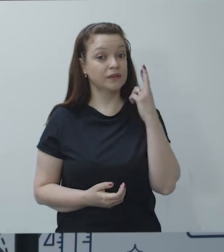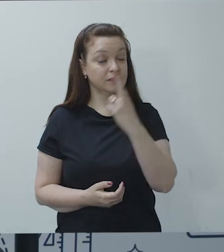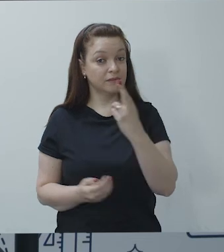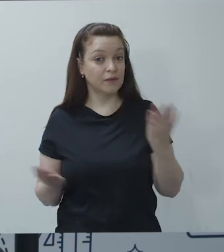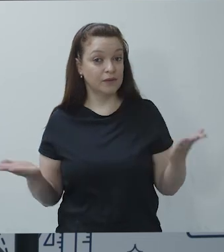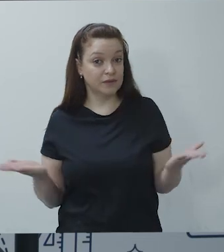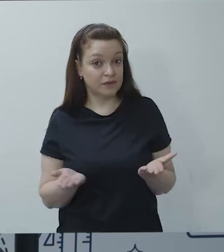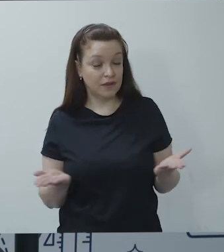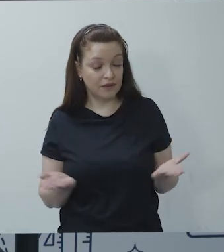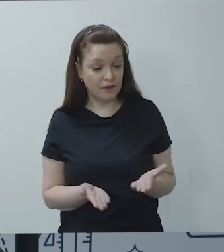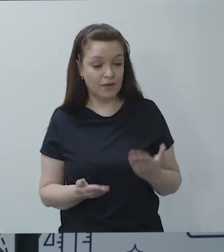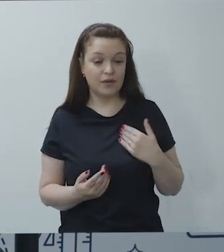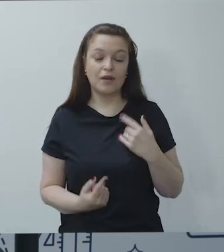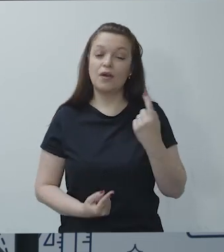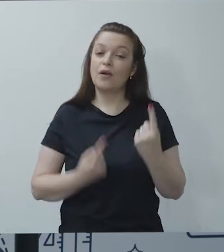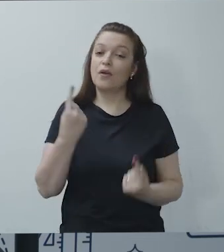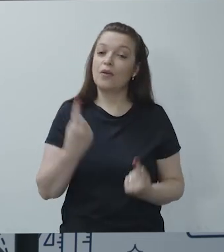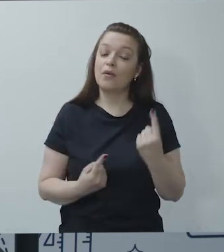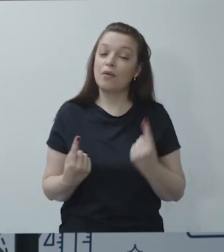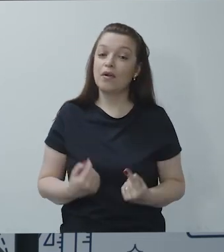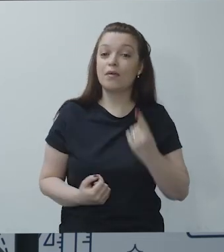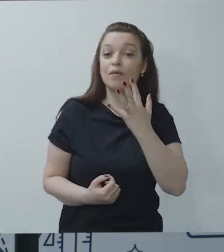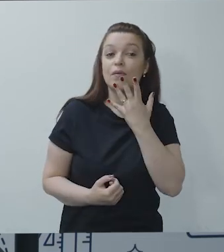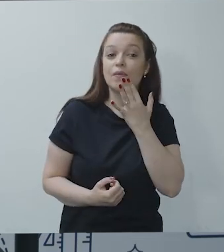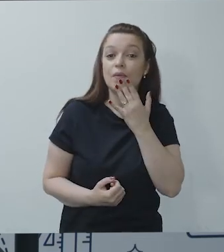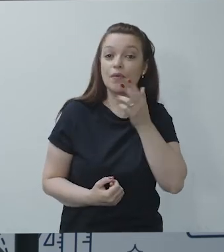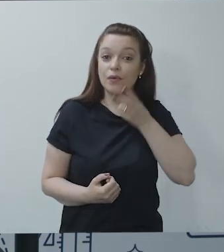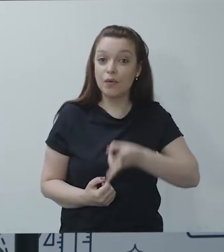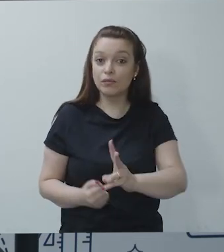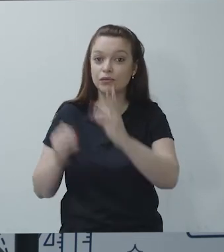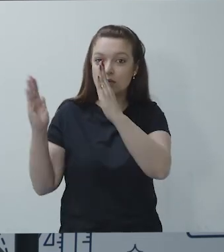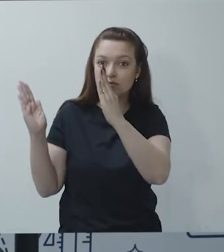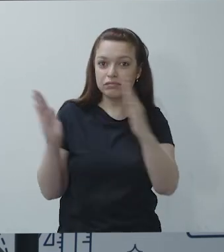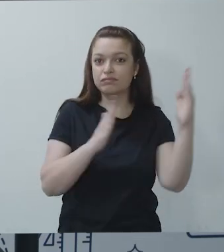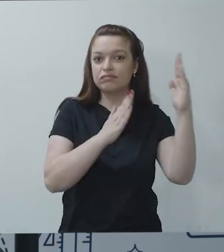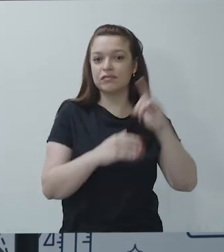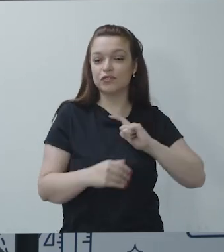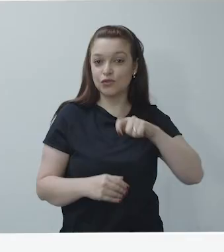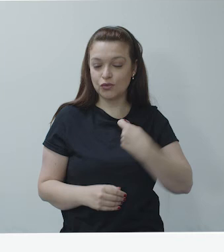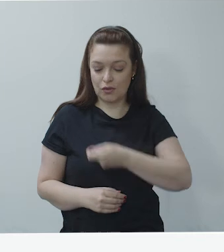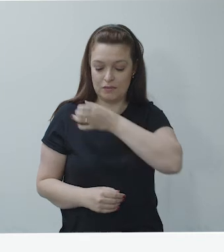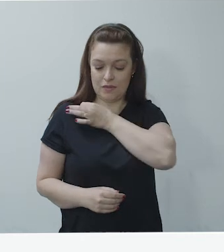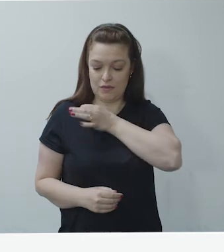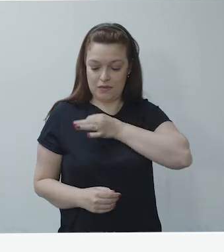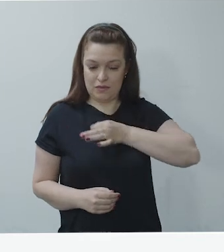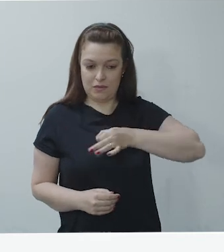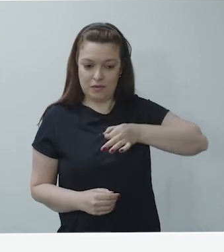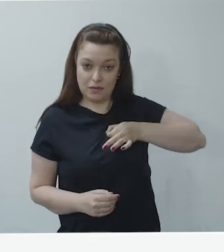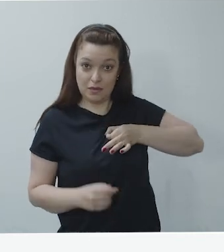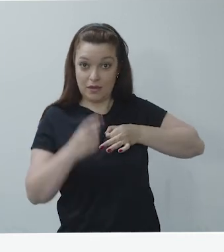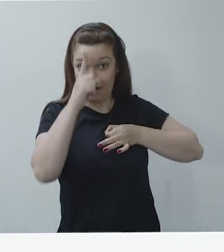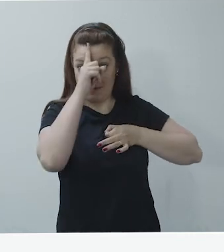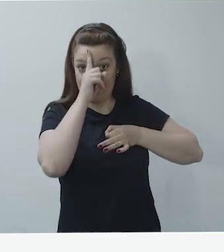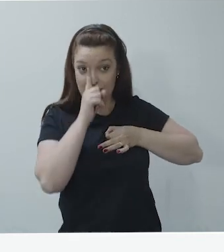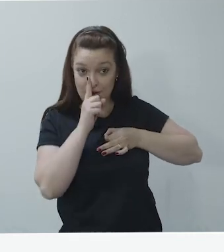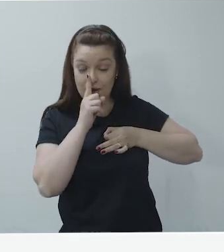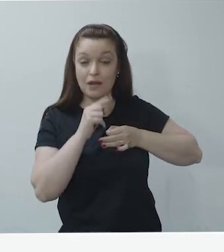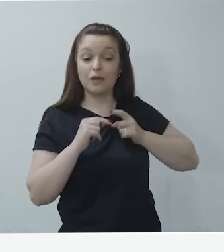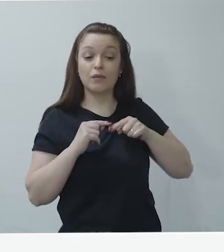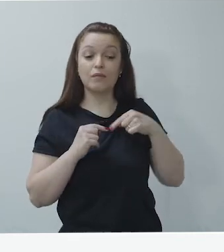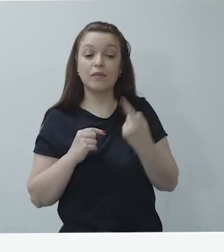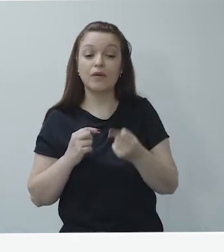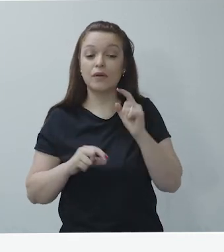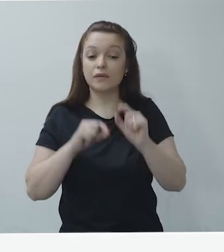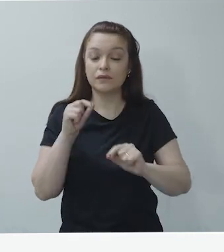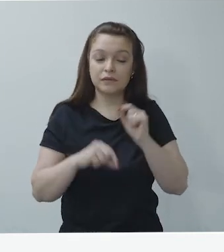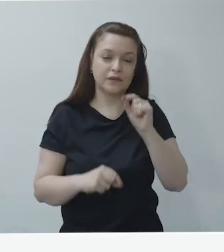Dar a resposta para vocês agora. Quais as 3 próximas peças do colar? Então, se terminou no amarelo,